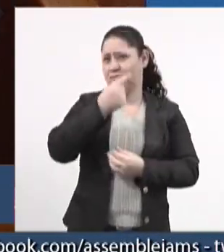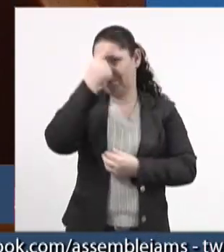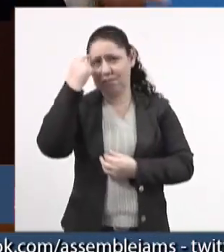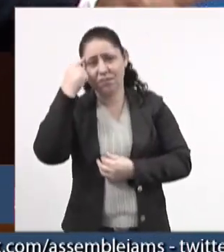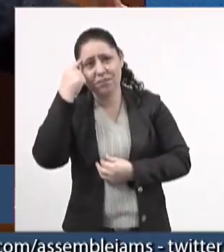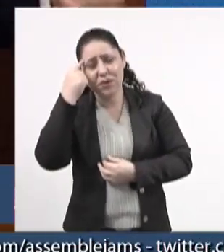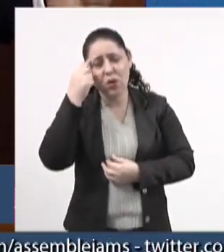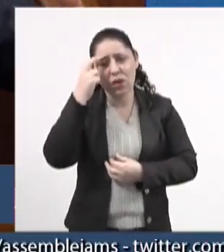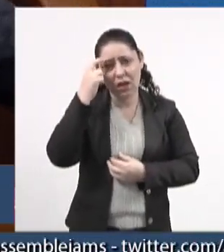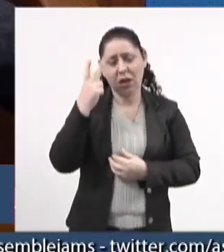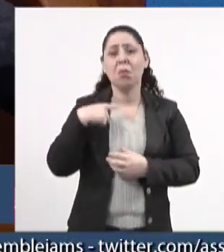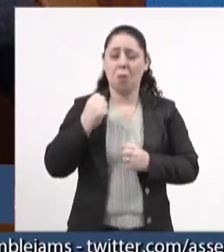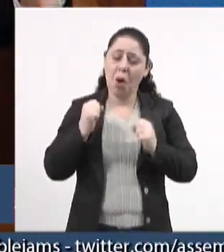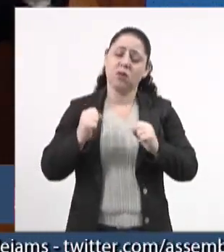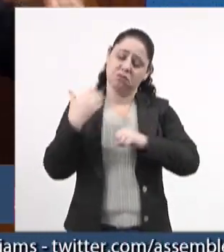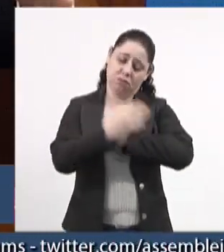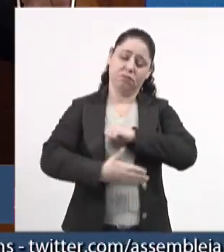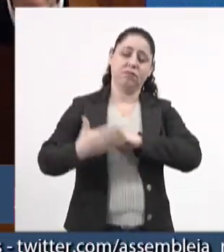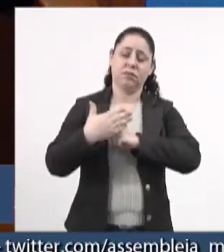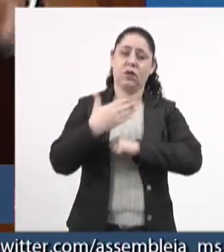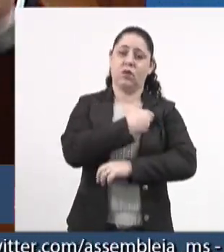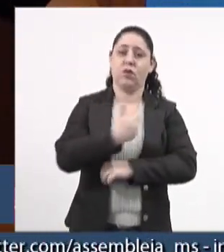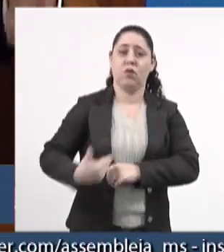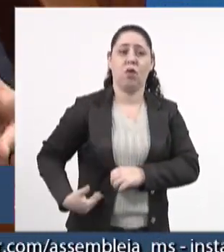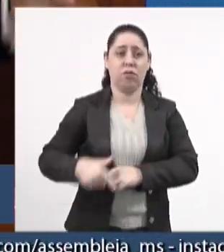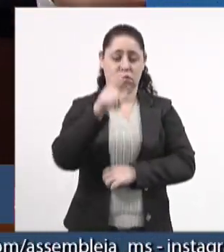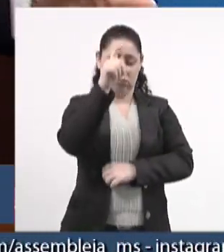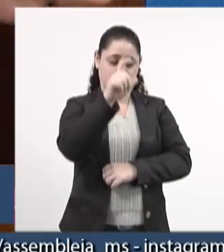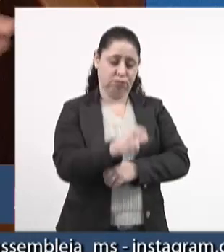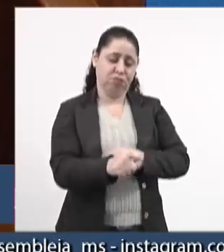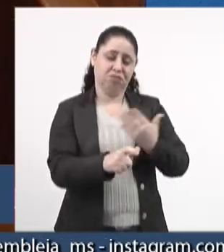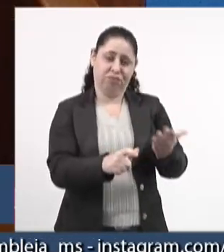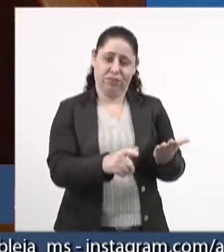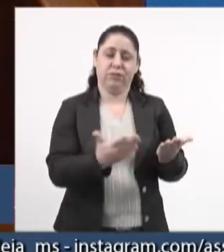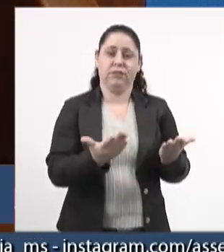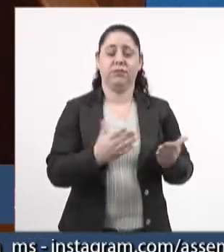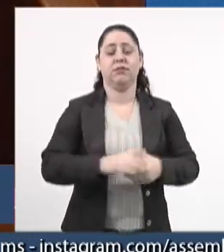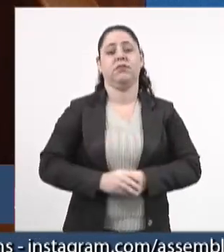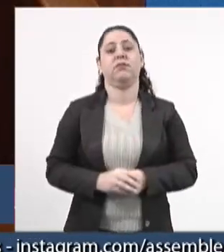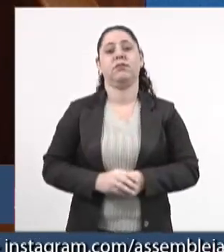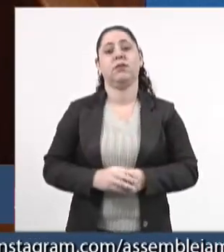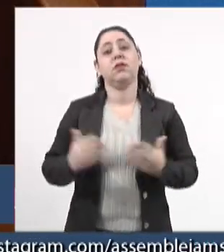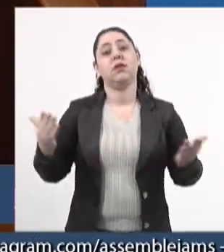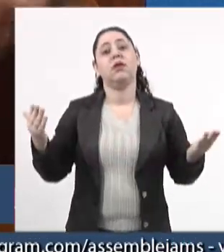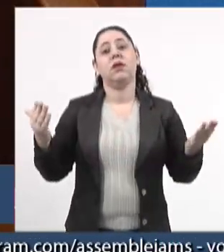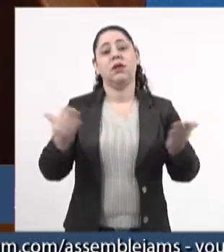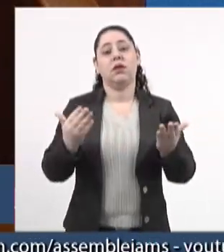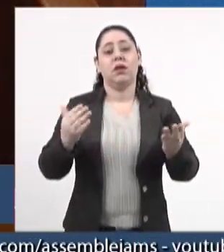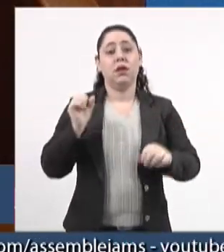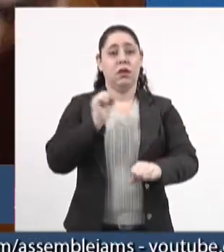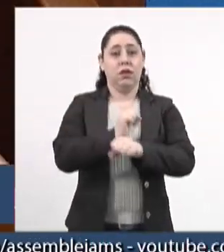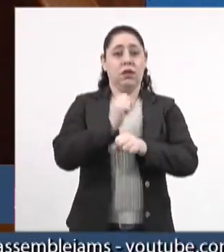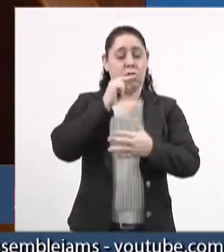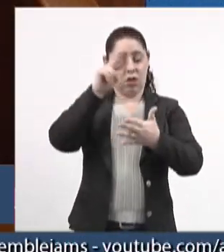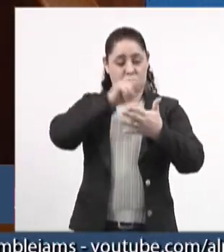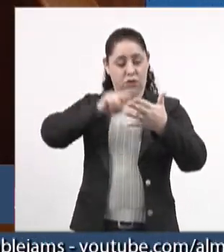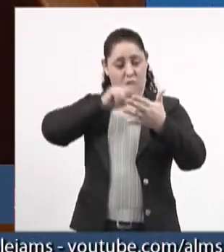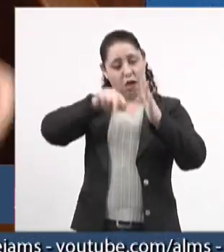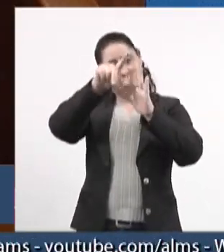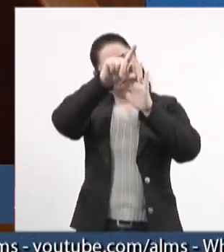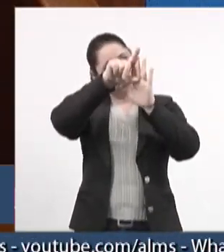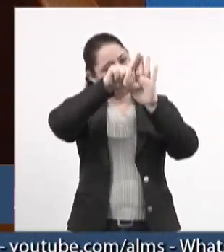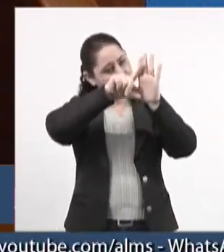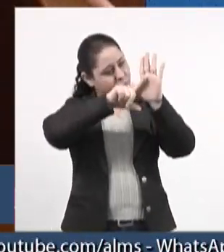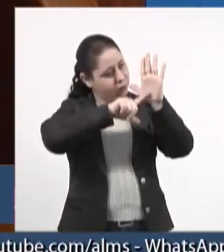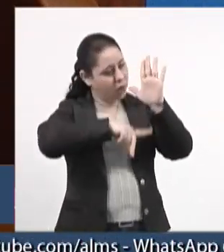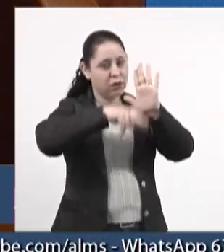consciência poderia defender um desgoverno daquele. E agora, eu vou até parar de ler a lista aqui